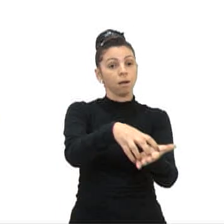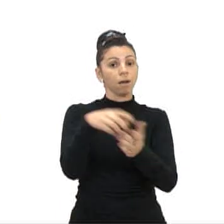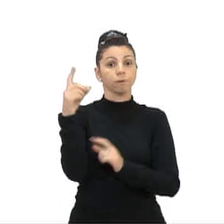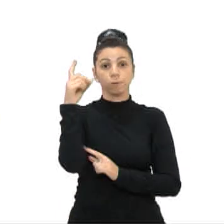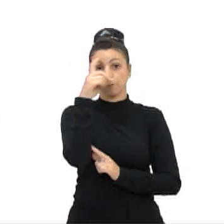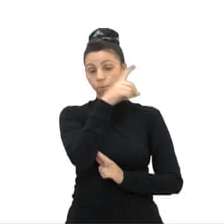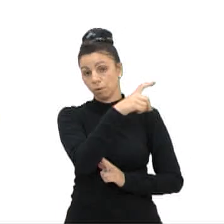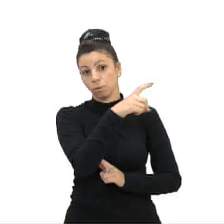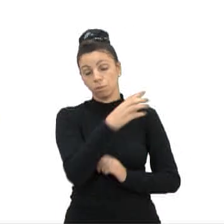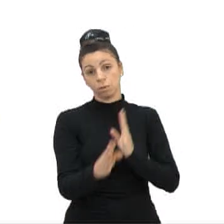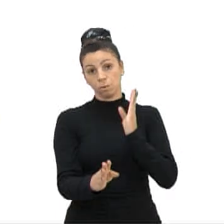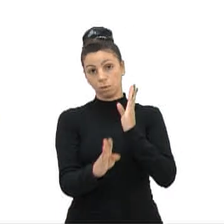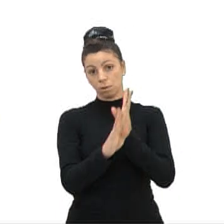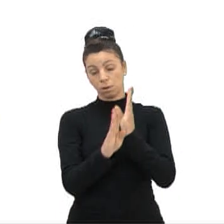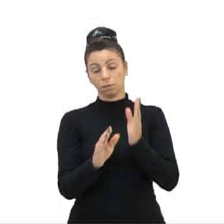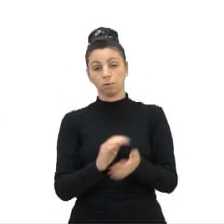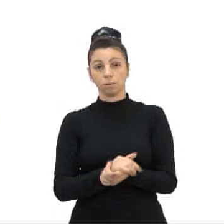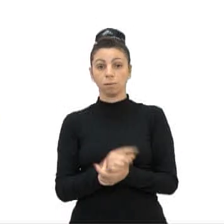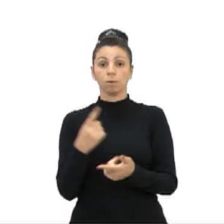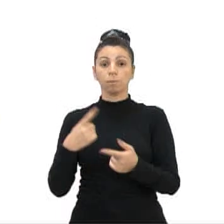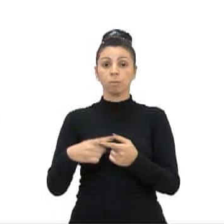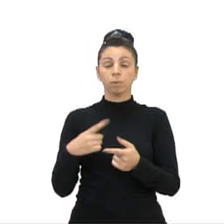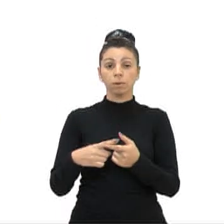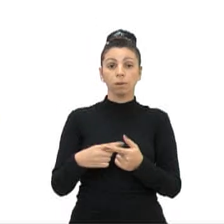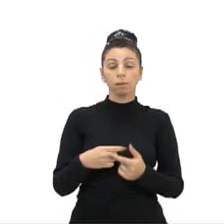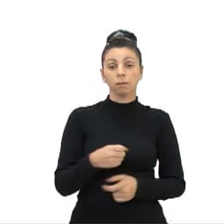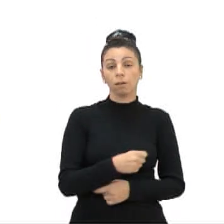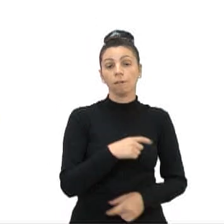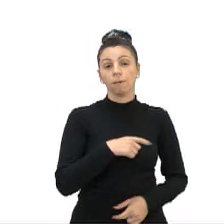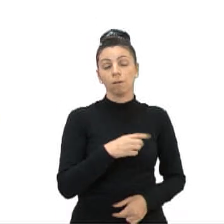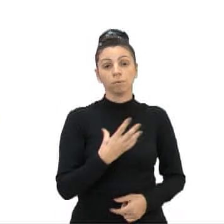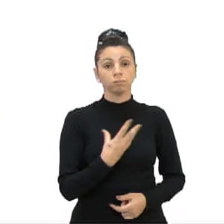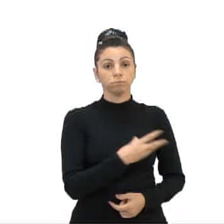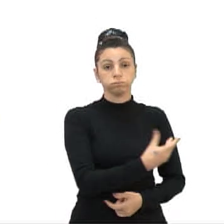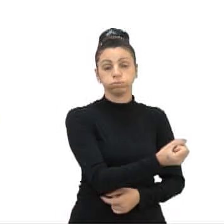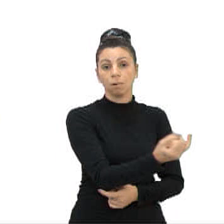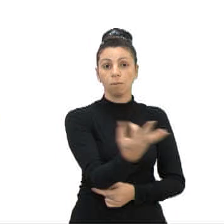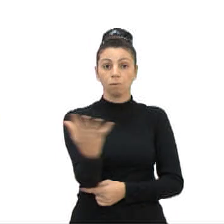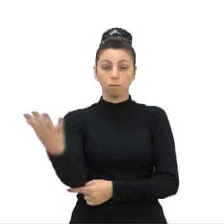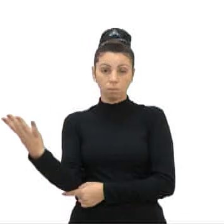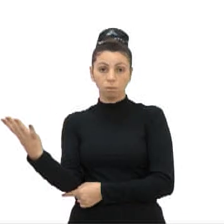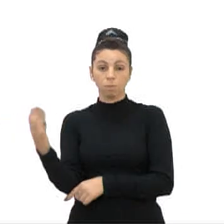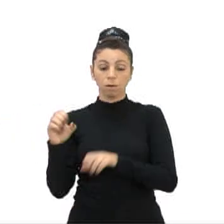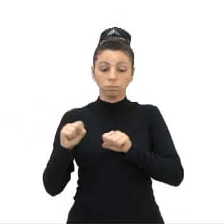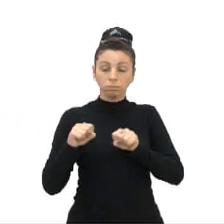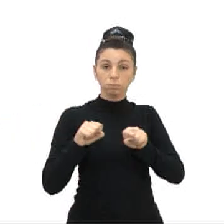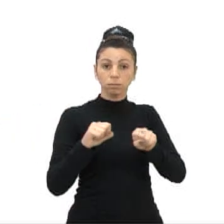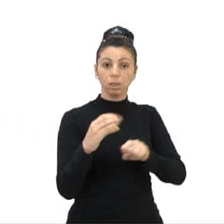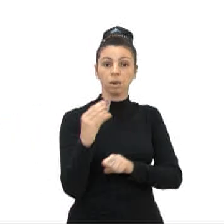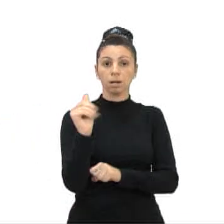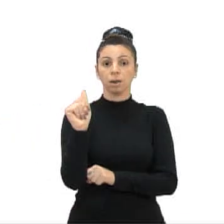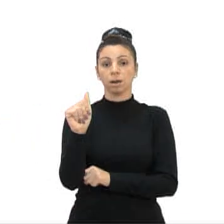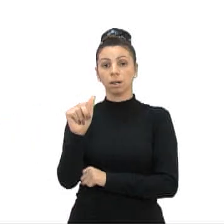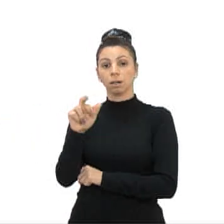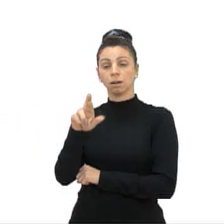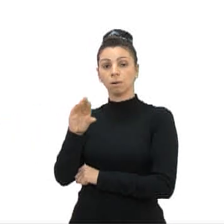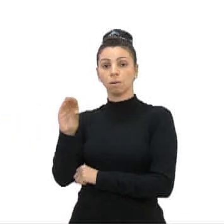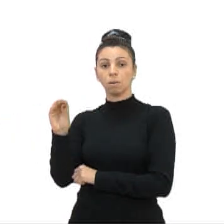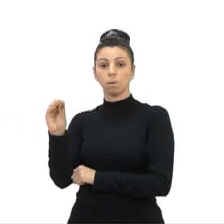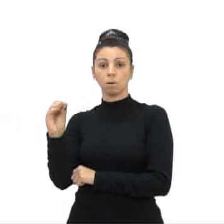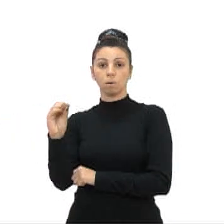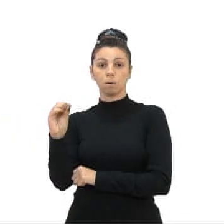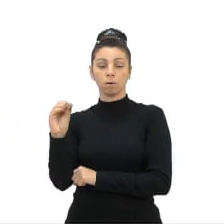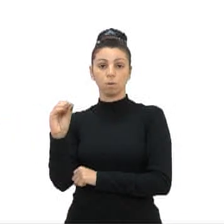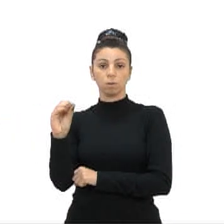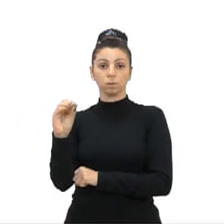só carregam quinquilarias. Uma e outra exibem aforismos, poemas, ditados.